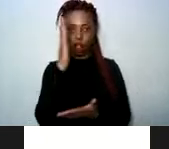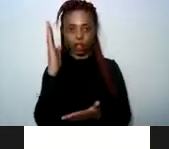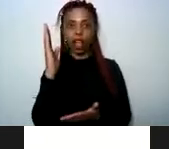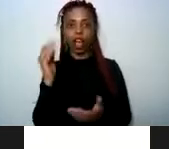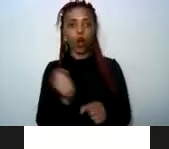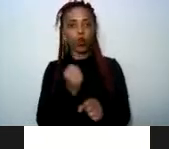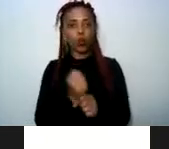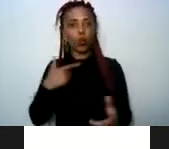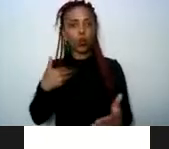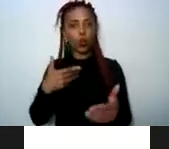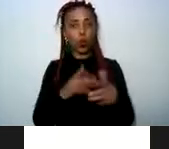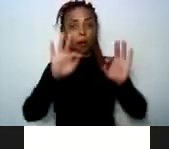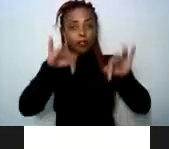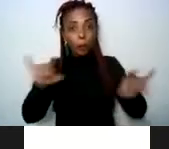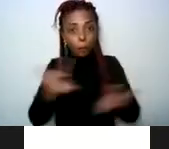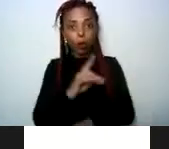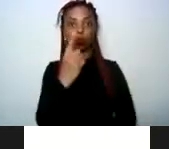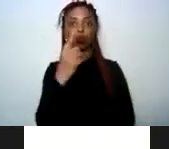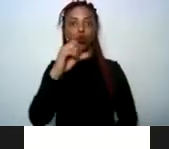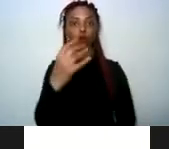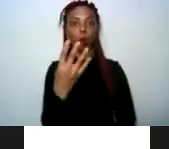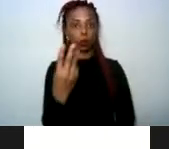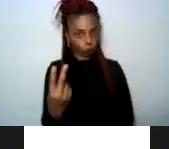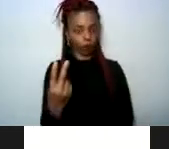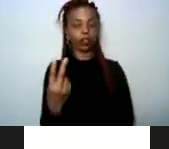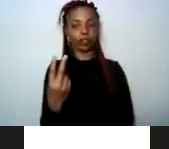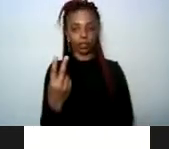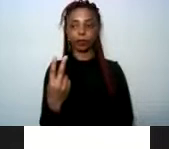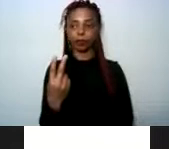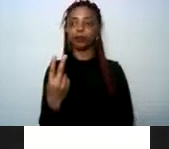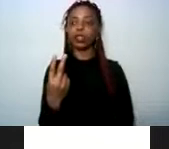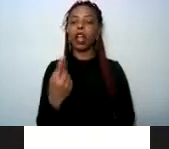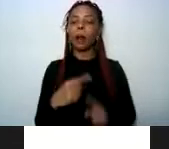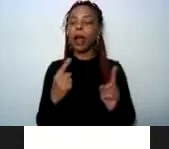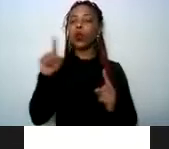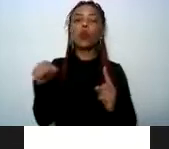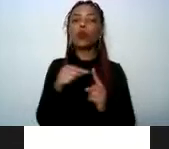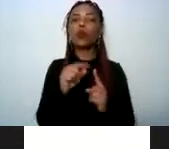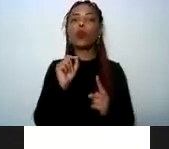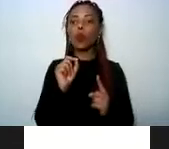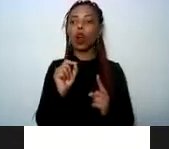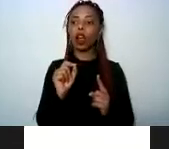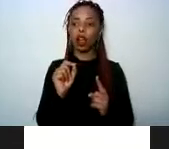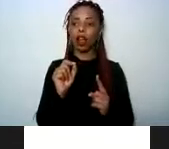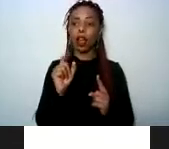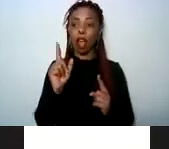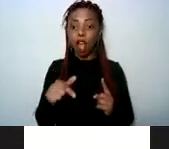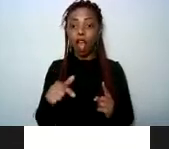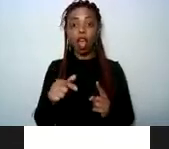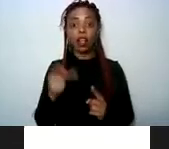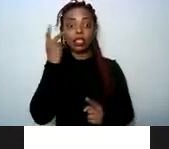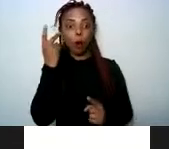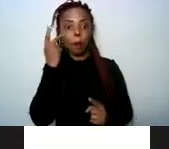1942, ela foi construída com o intuito de propor uma nova São Paulo, uma nova cidade,